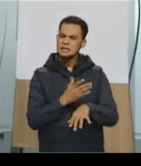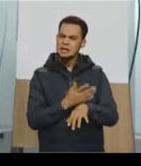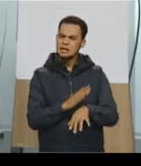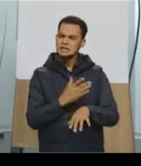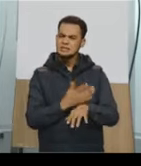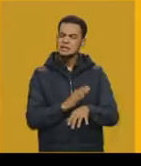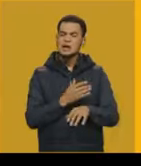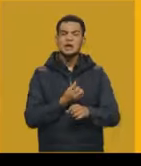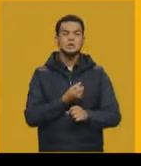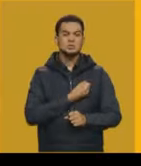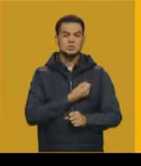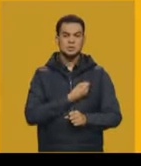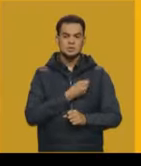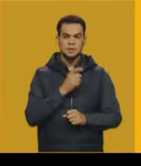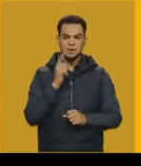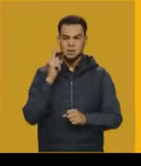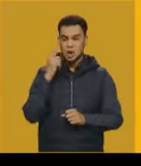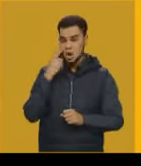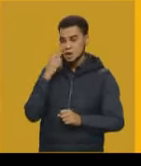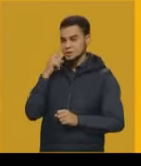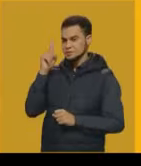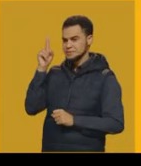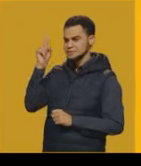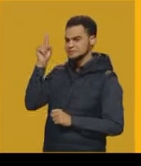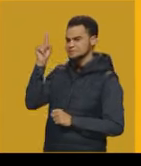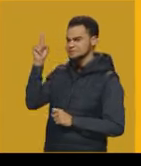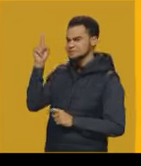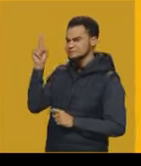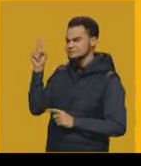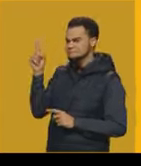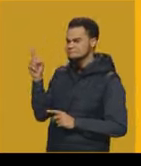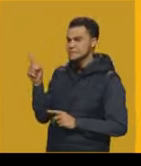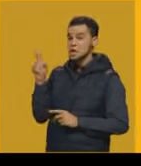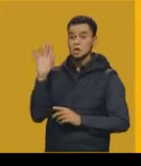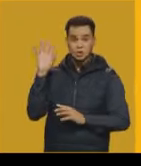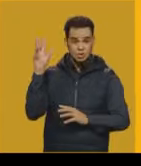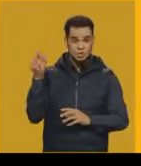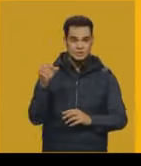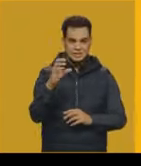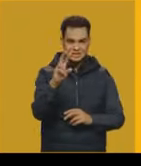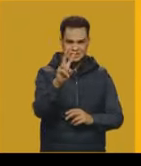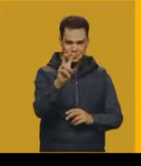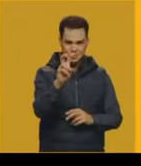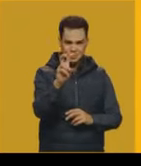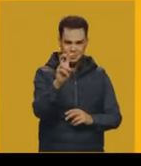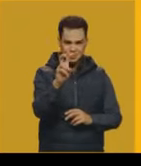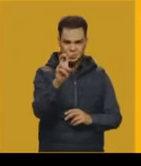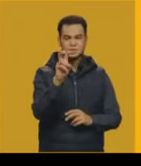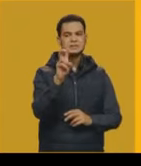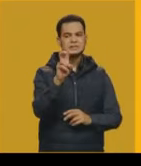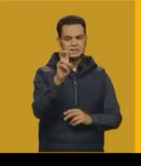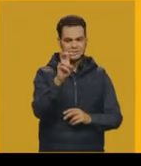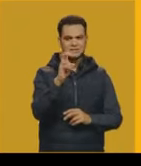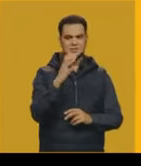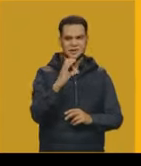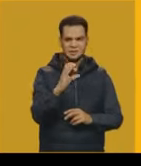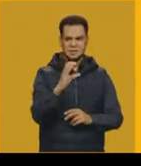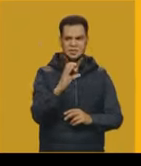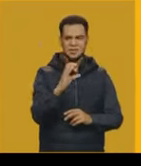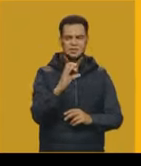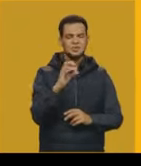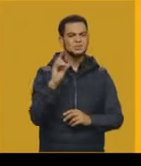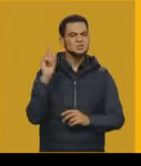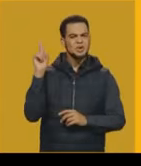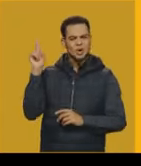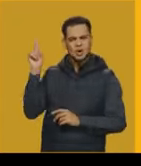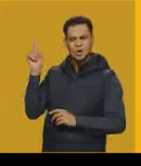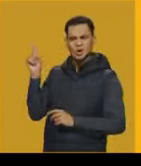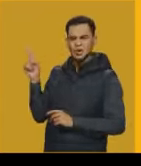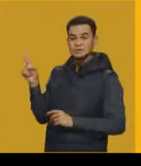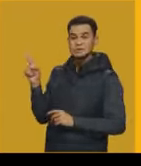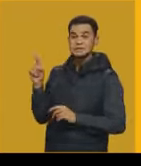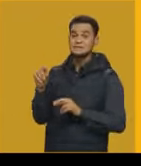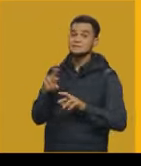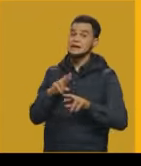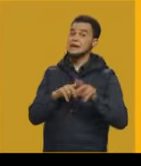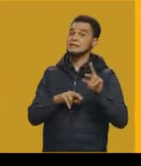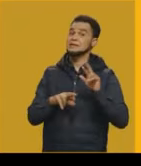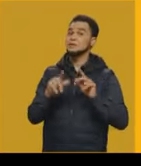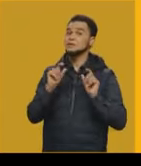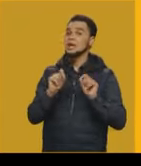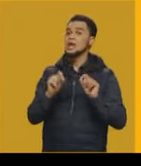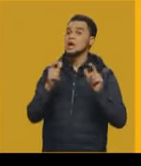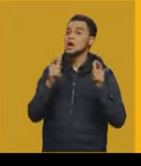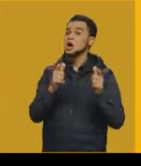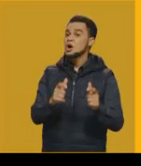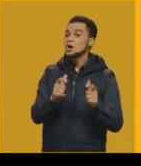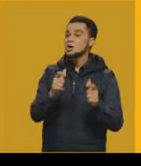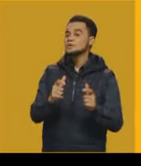ok? Todos eles têm 5 carbonos. O que vai variar vai ser aonde a dupla está e a quantidade de